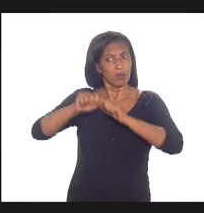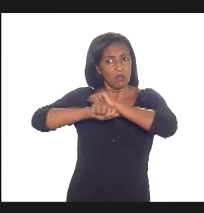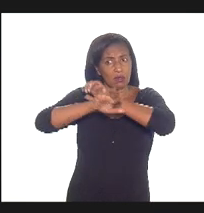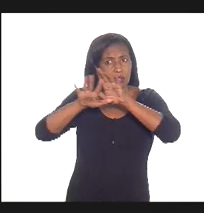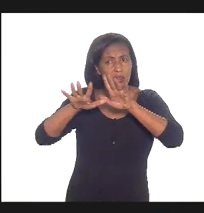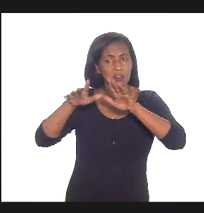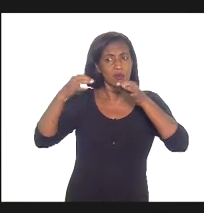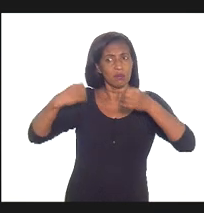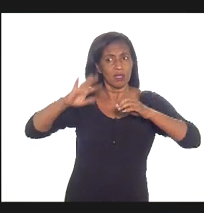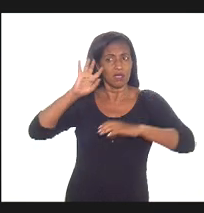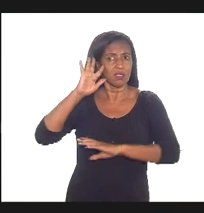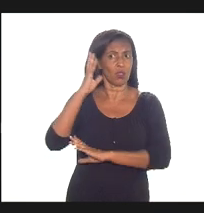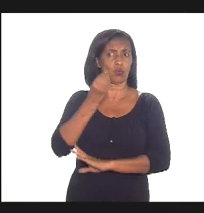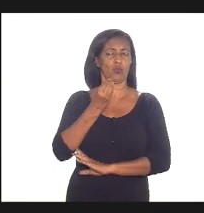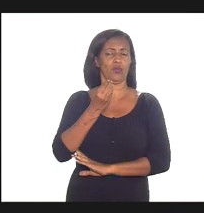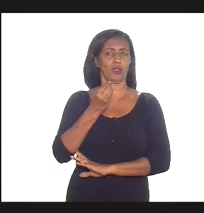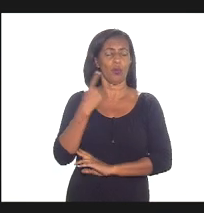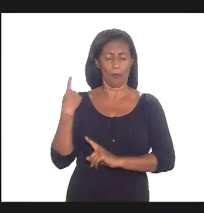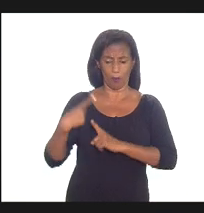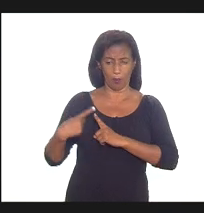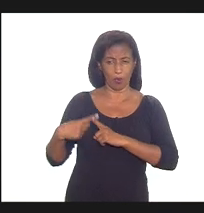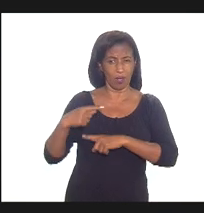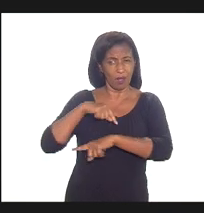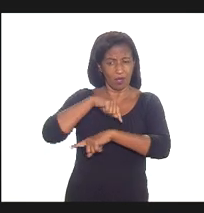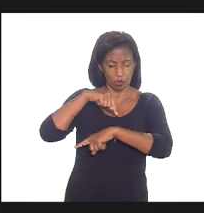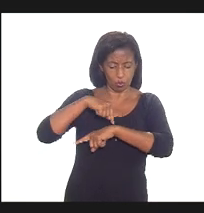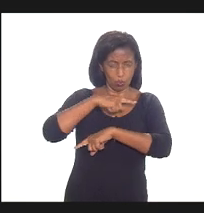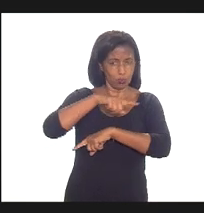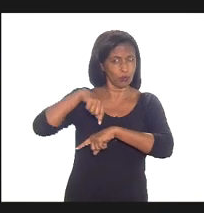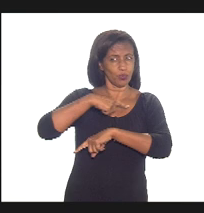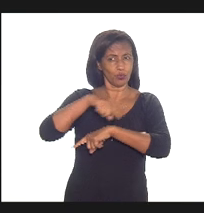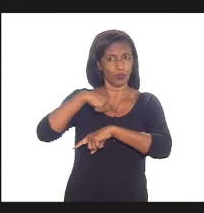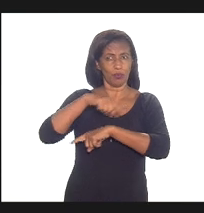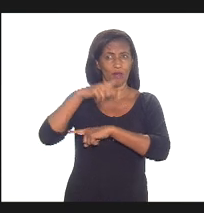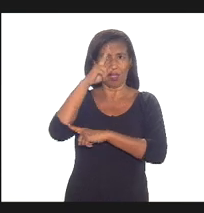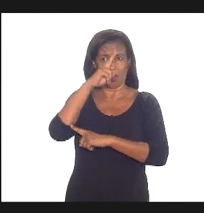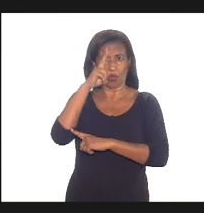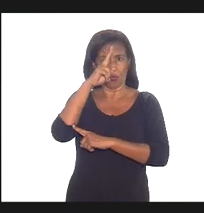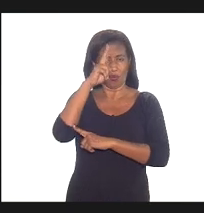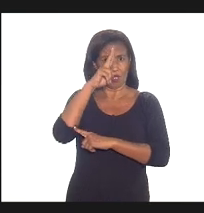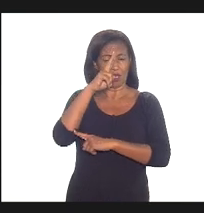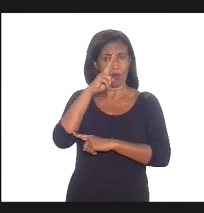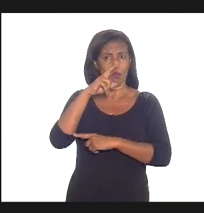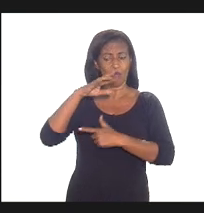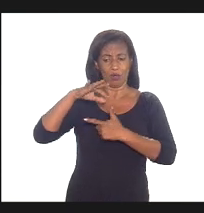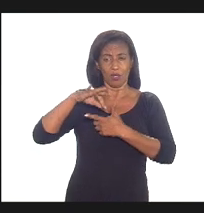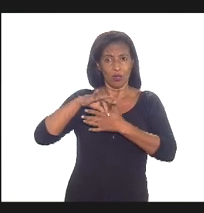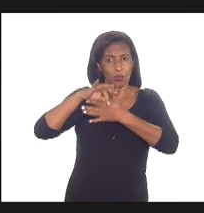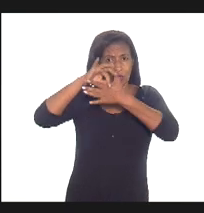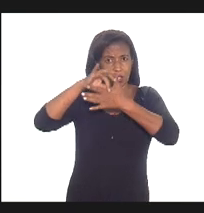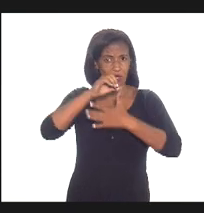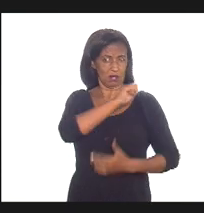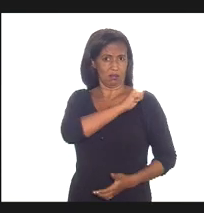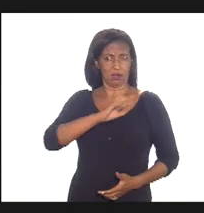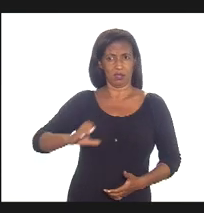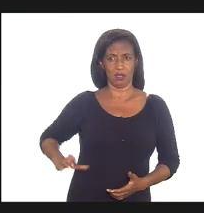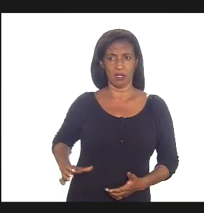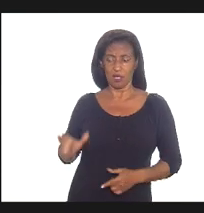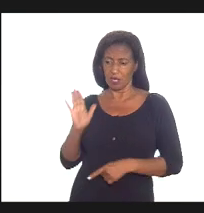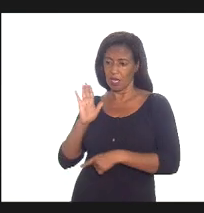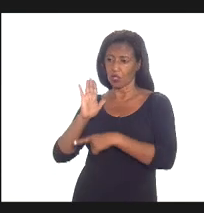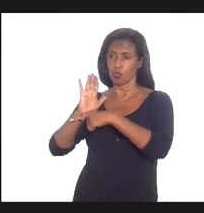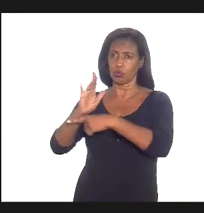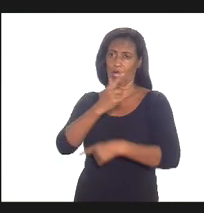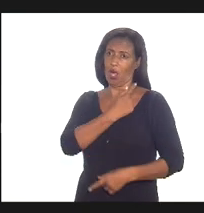esclarecida. Porque a todo momento, eu me recordo, que o deputado André Cilena tentou ajudar o governo do Estado em matérias polêmicas,